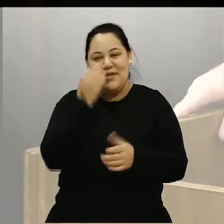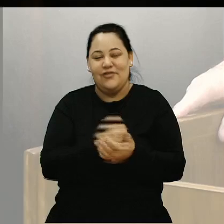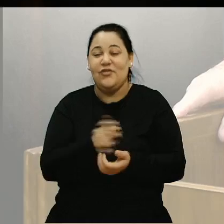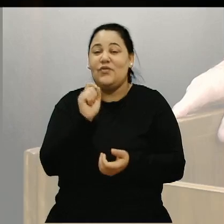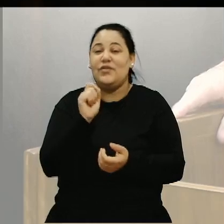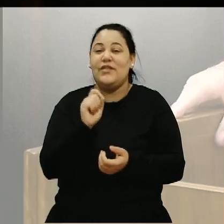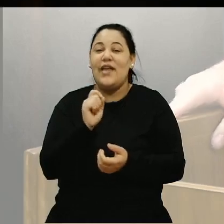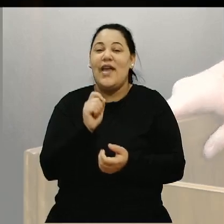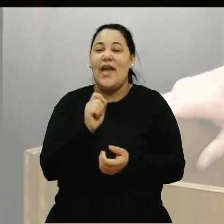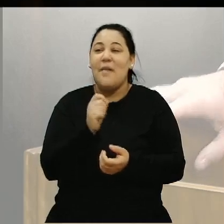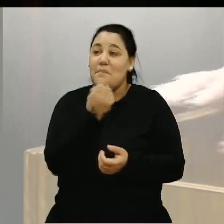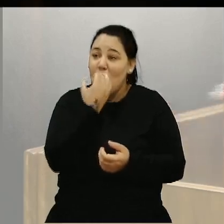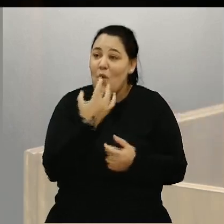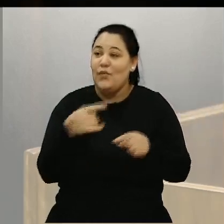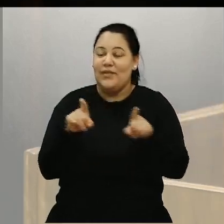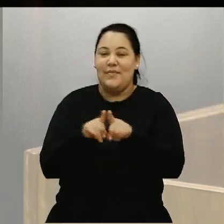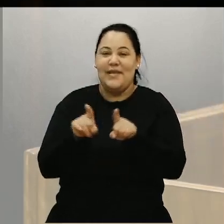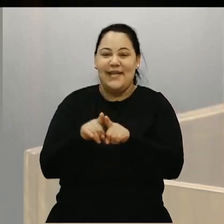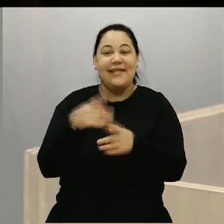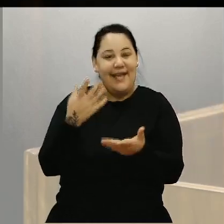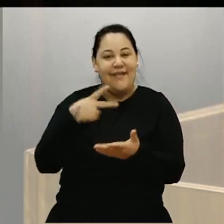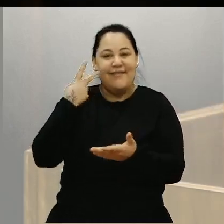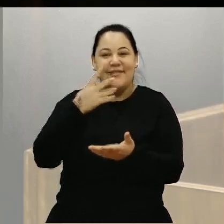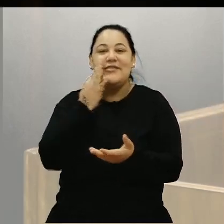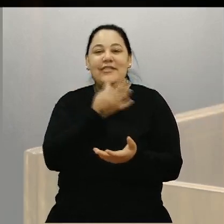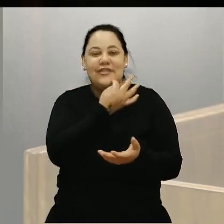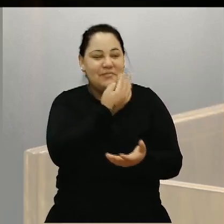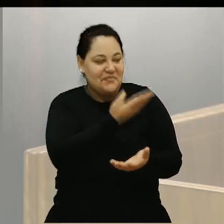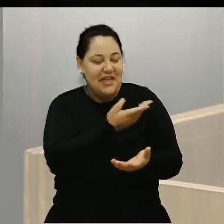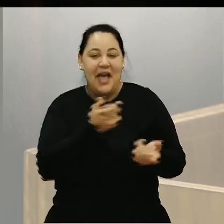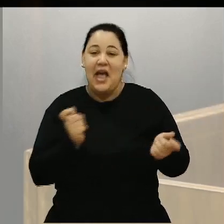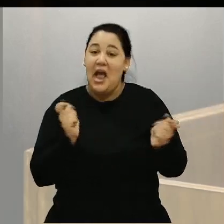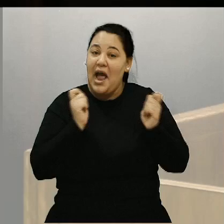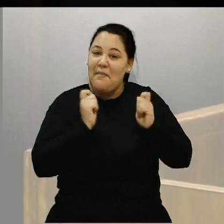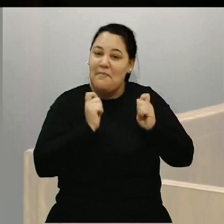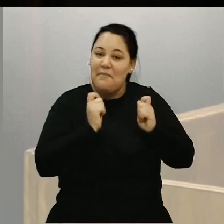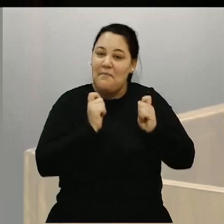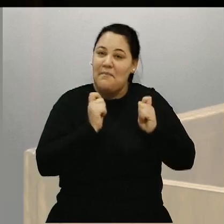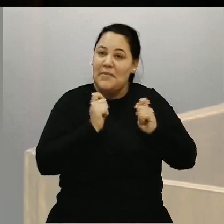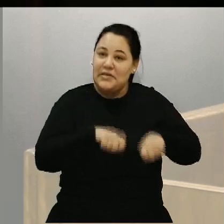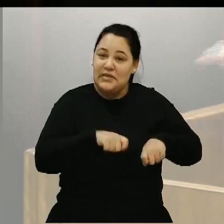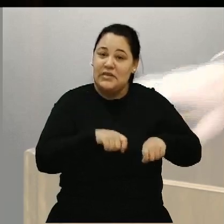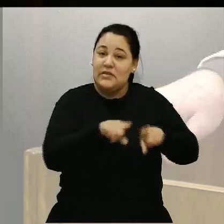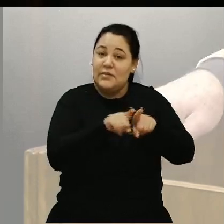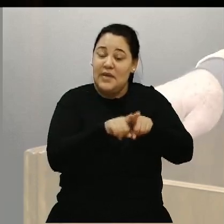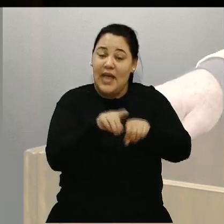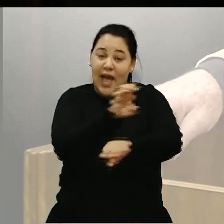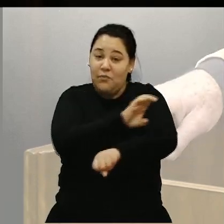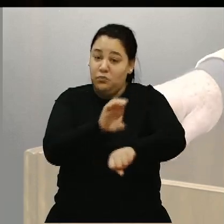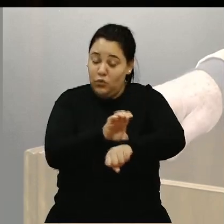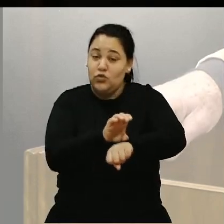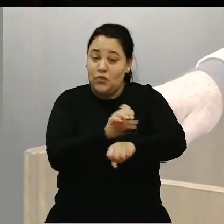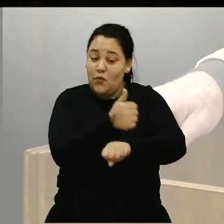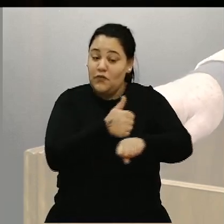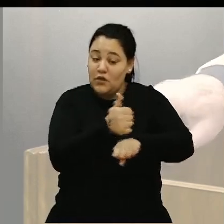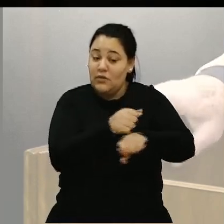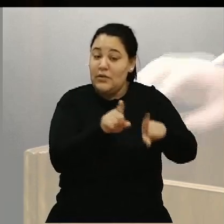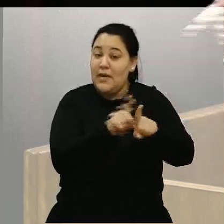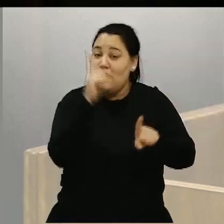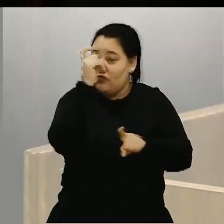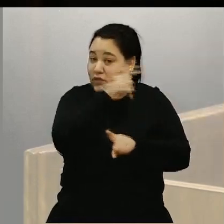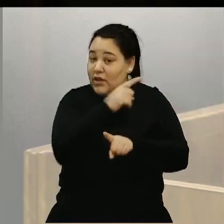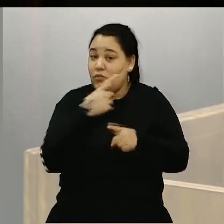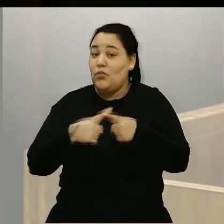positivo, vereadora Tatiane Frias, que a capacitação é uma das prioridades. Nós temos dificuldades